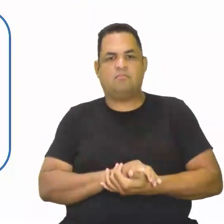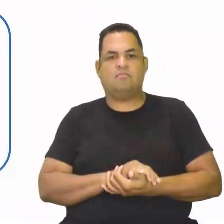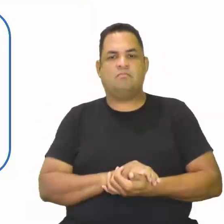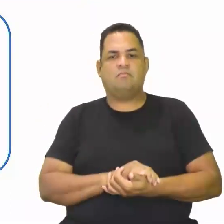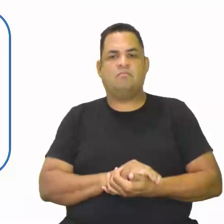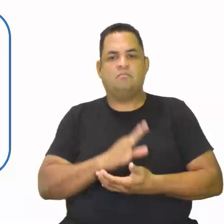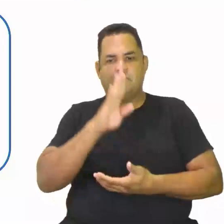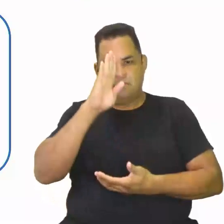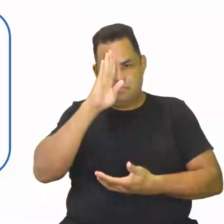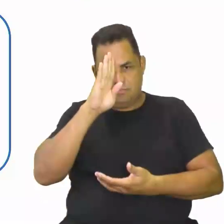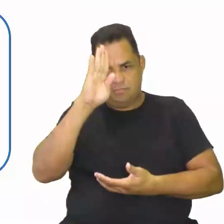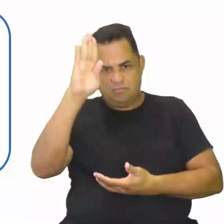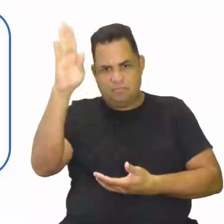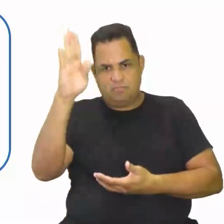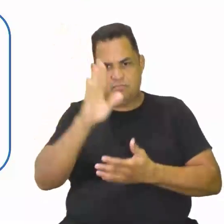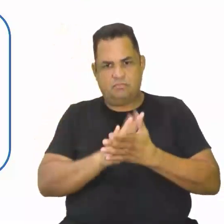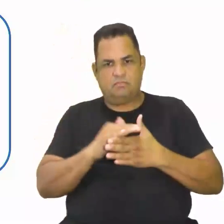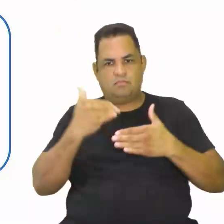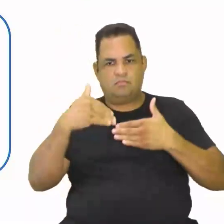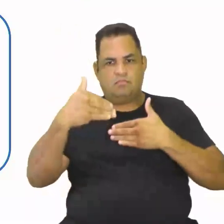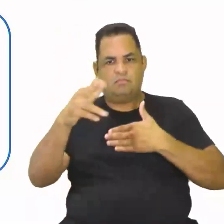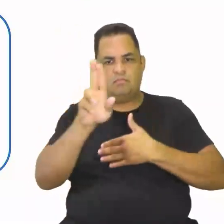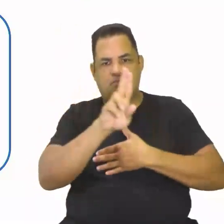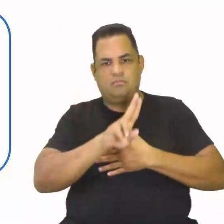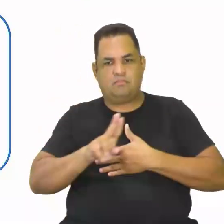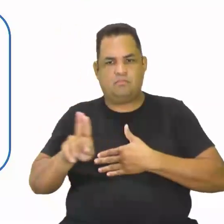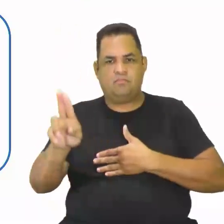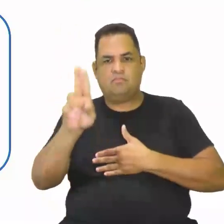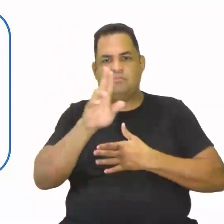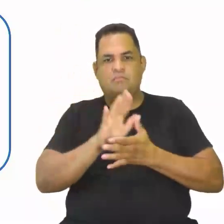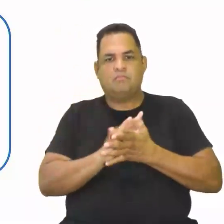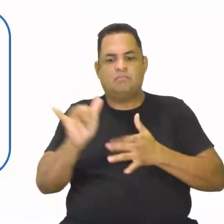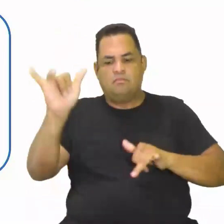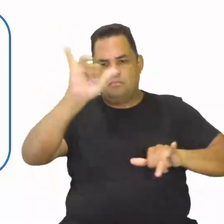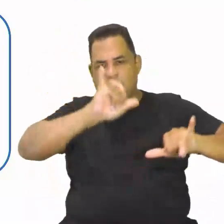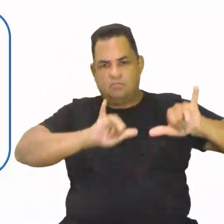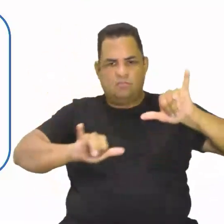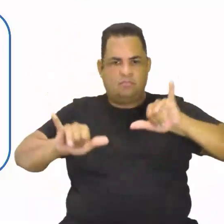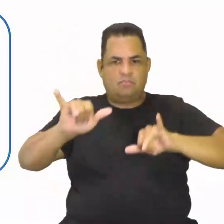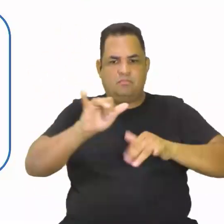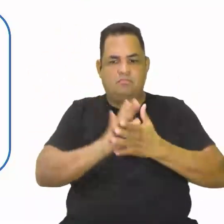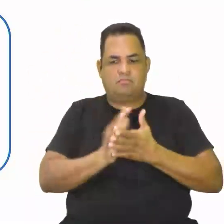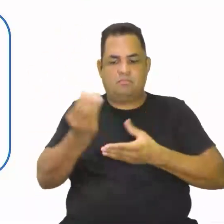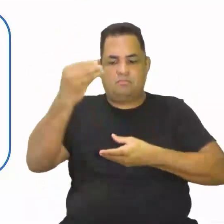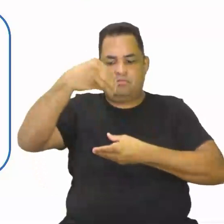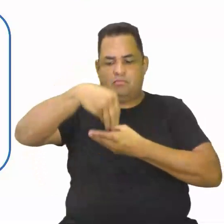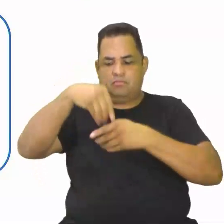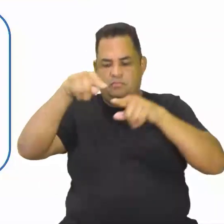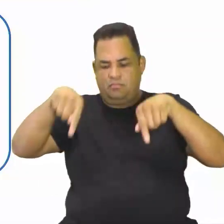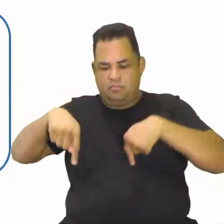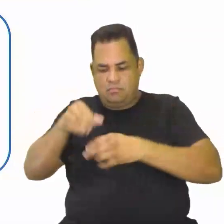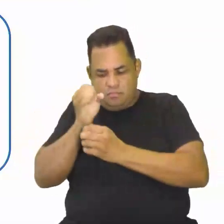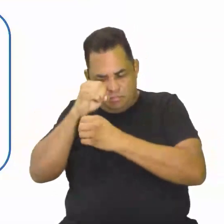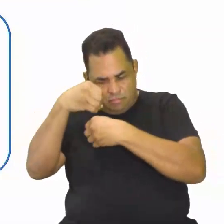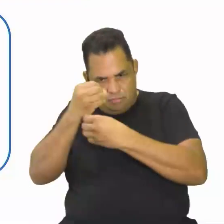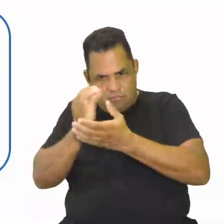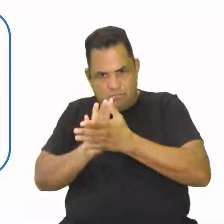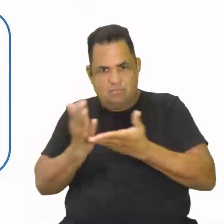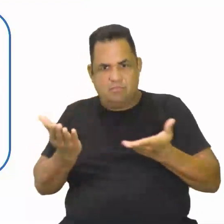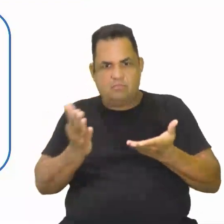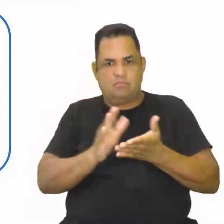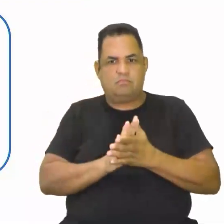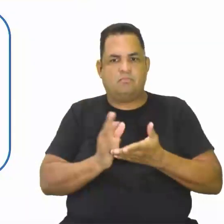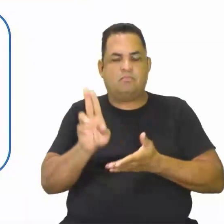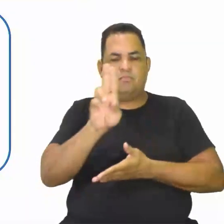conhecer os principais processos usados pelos químicos em laboratórios, que muitos